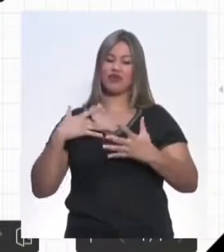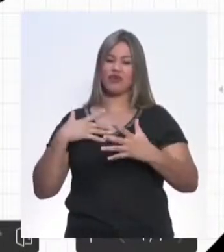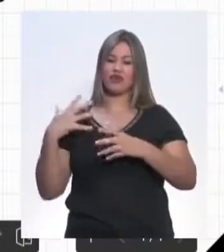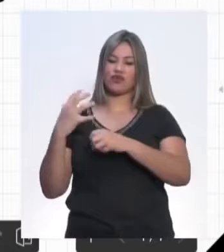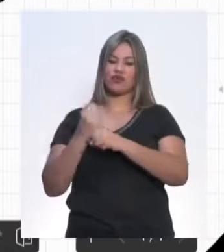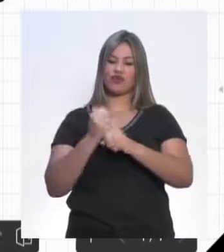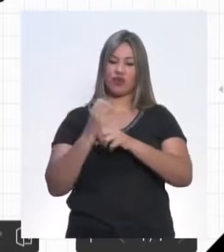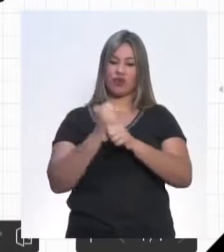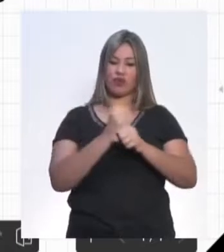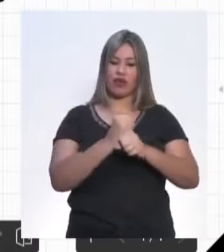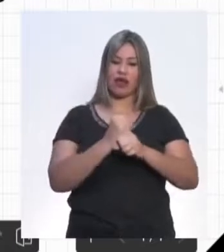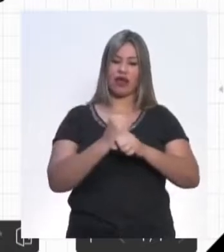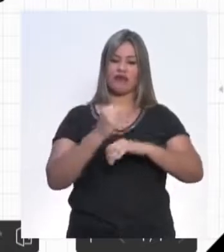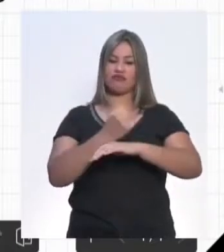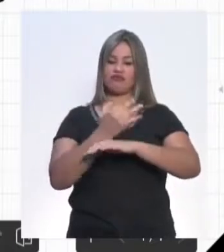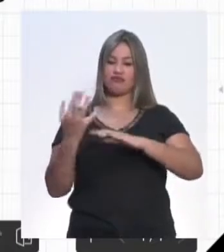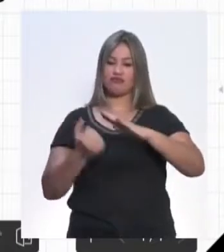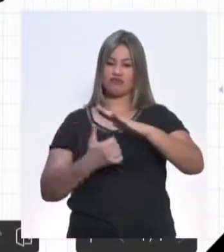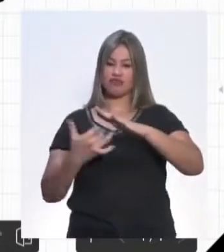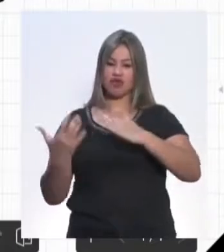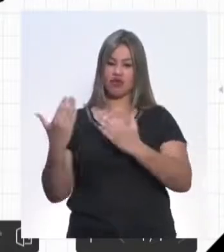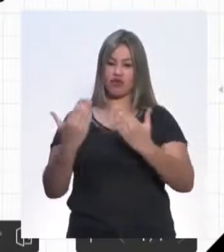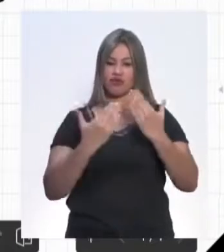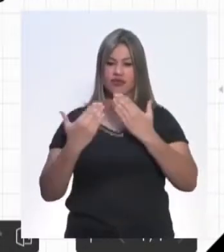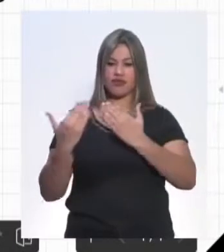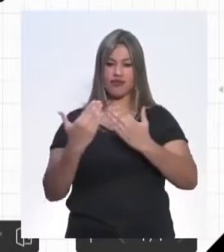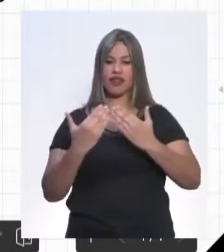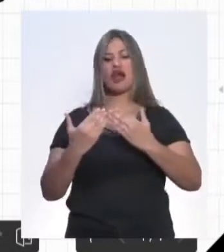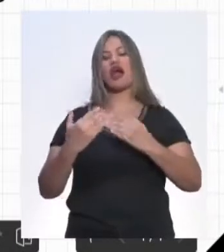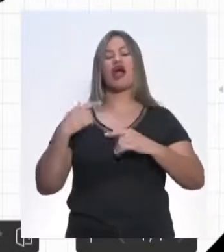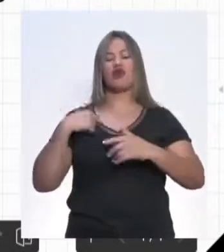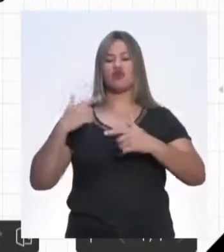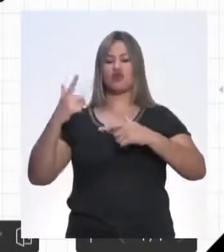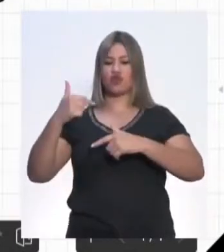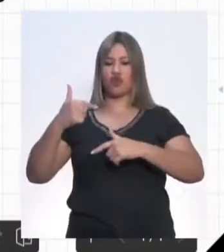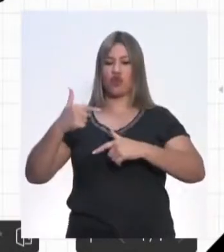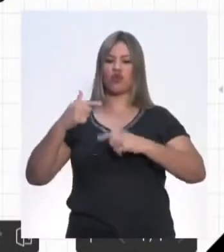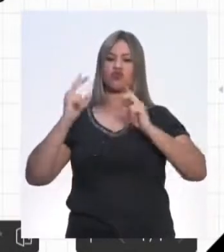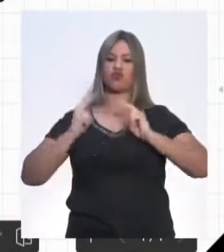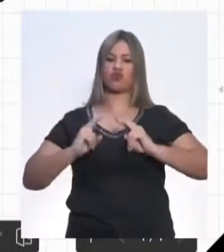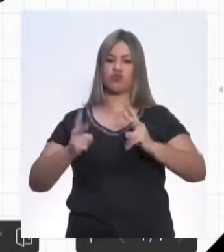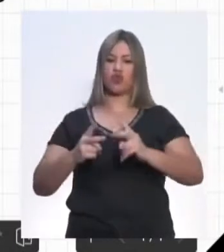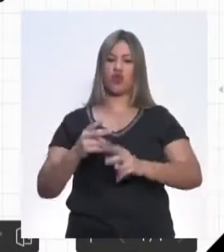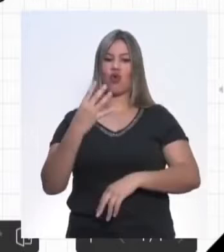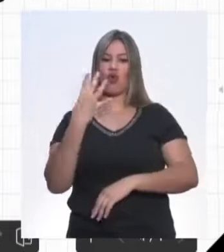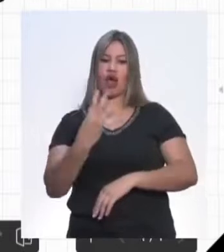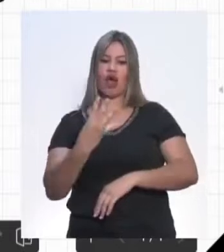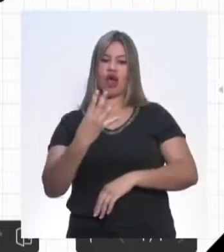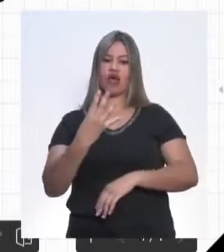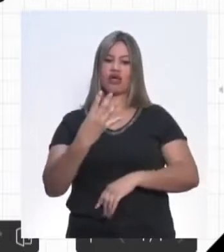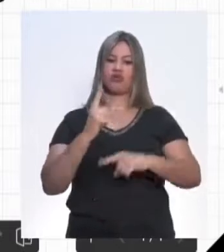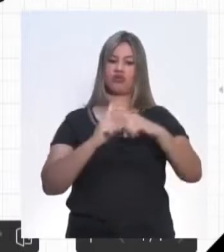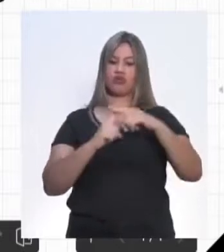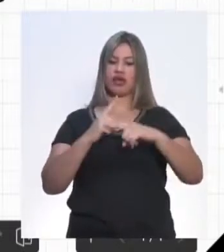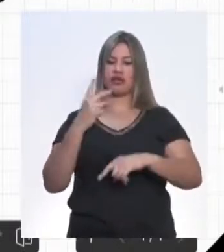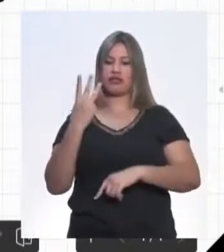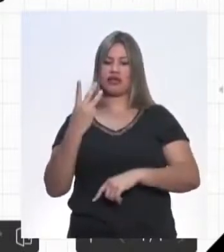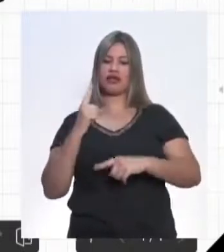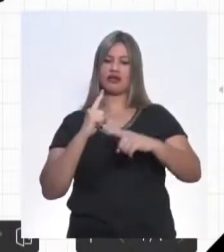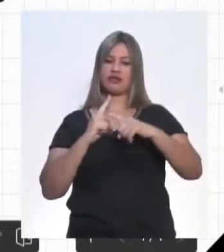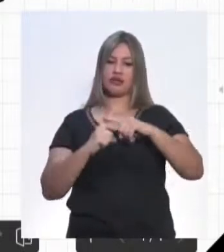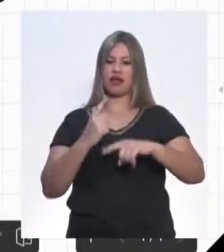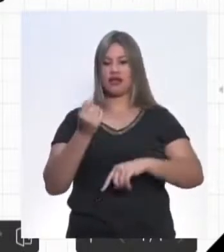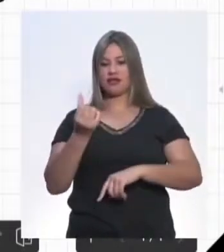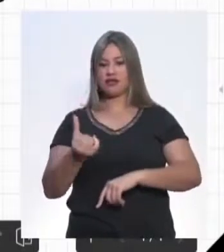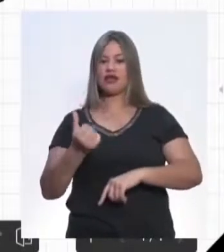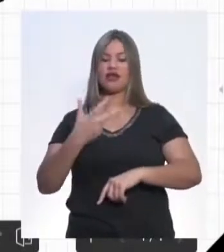equivalentes, eu mantenho o 12. Aí eu somo 4, 3 e 6, eu encontro 13,